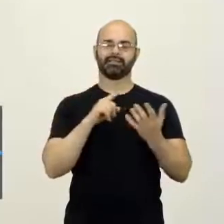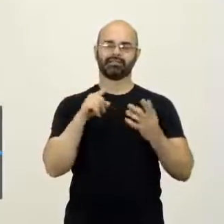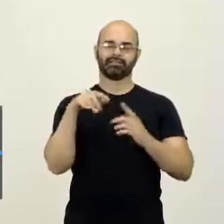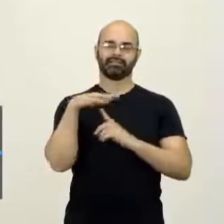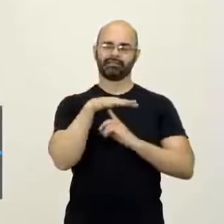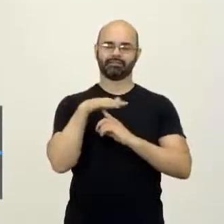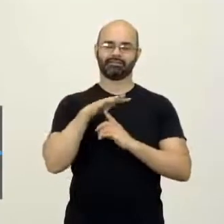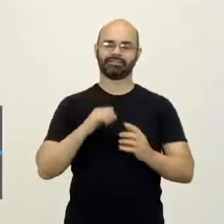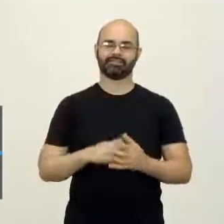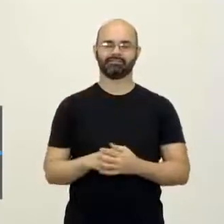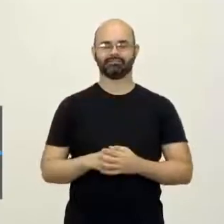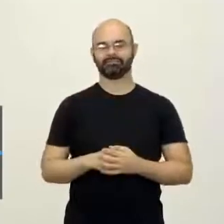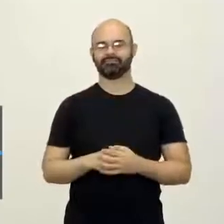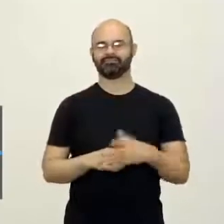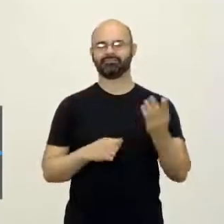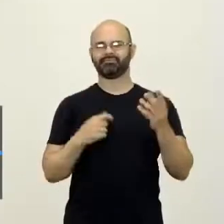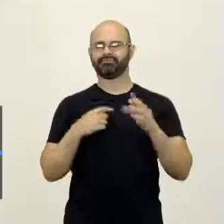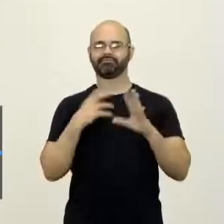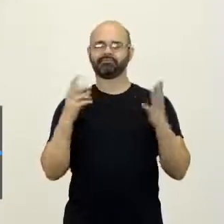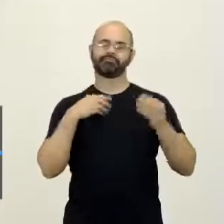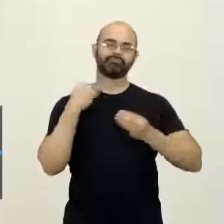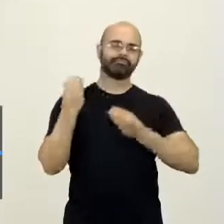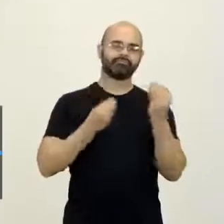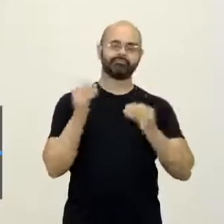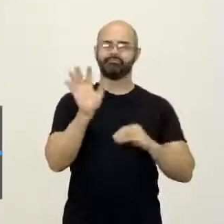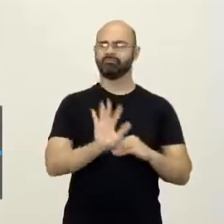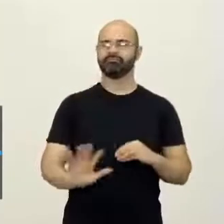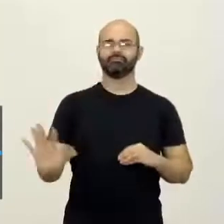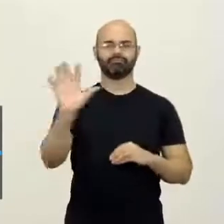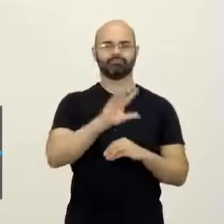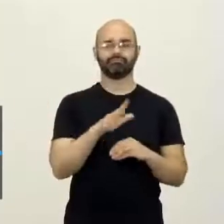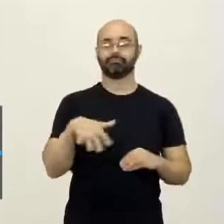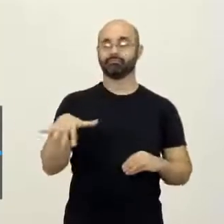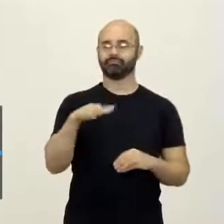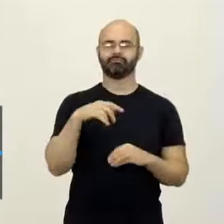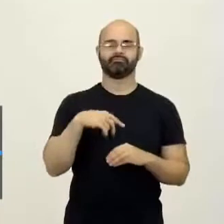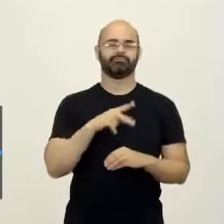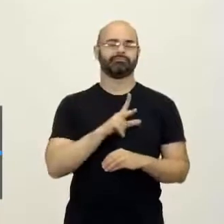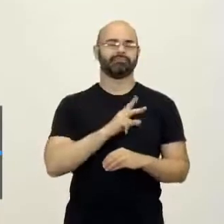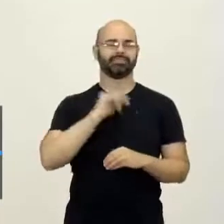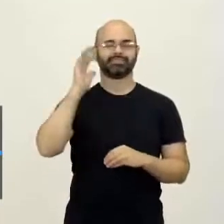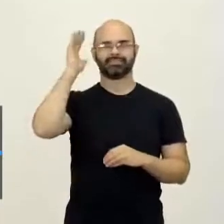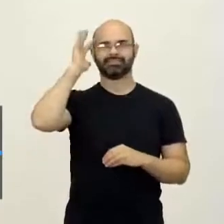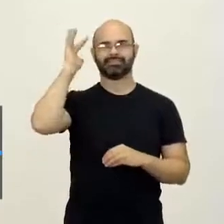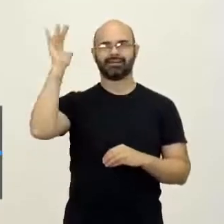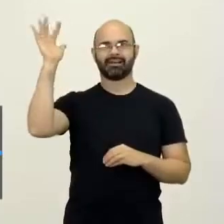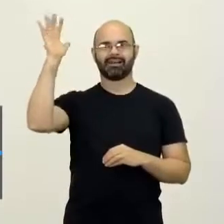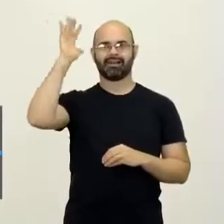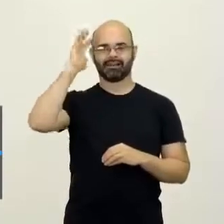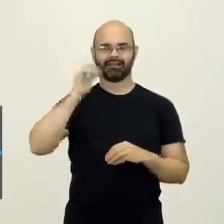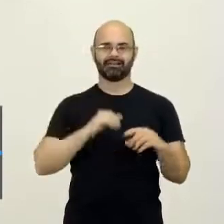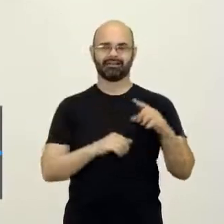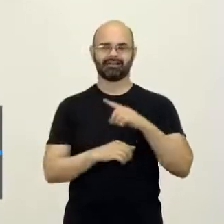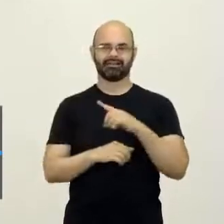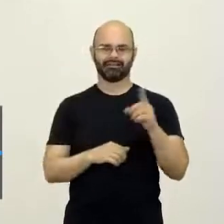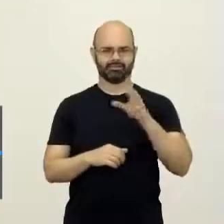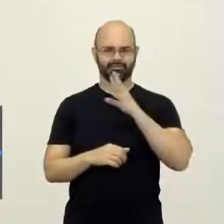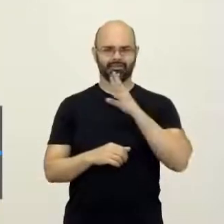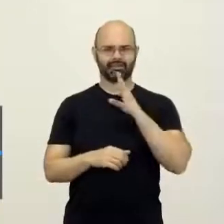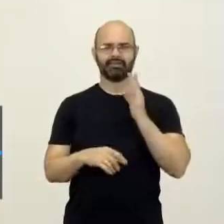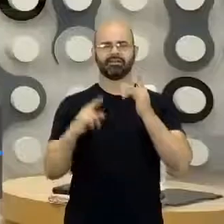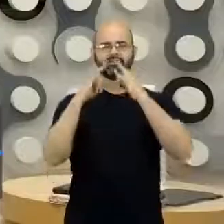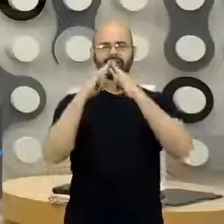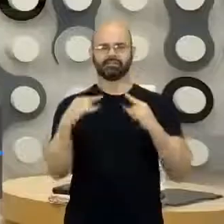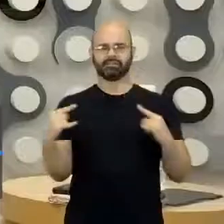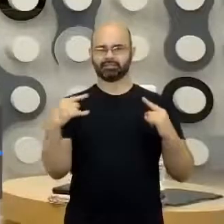junto... figurino, cenário, tudo coisa de sonho. Já tinha ouvido falar do Circo Imperial da China? Tem